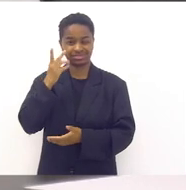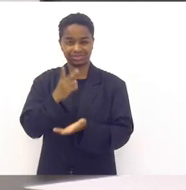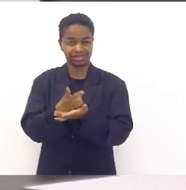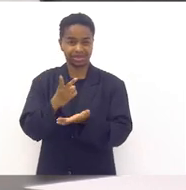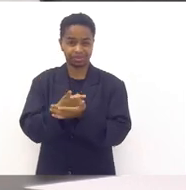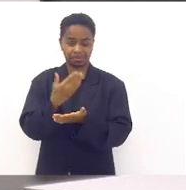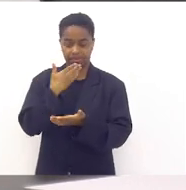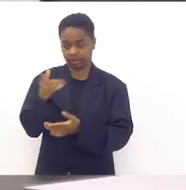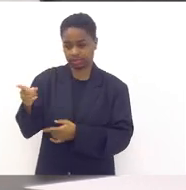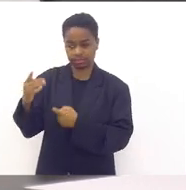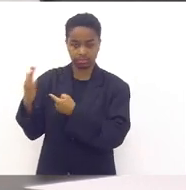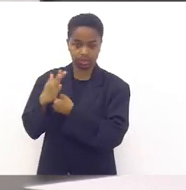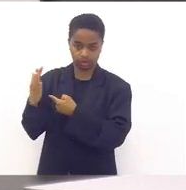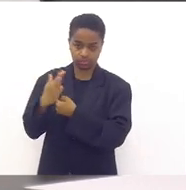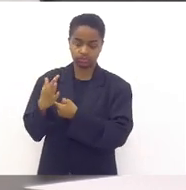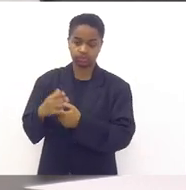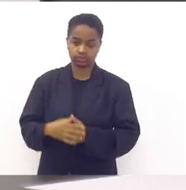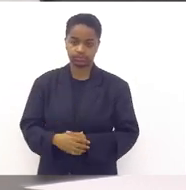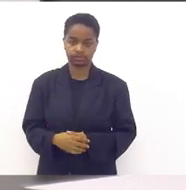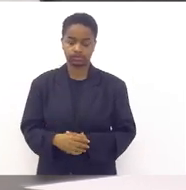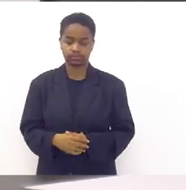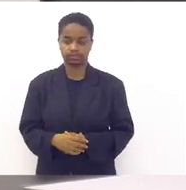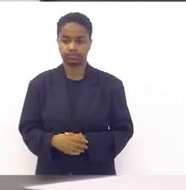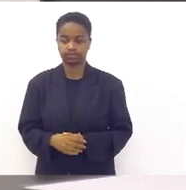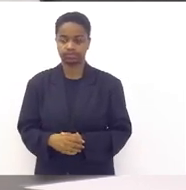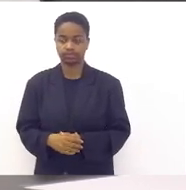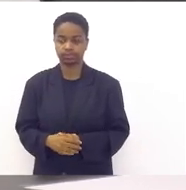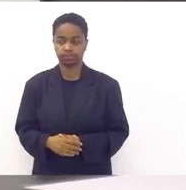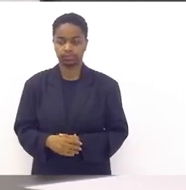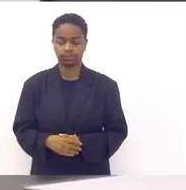deputado Luiz Paulo nesses momentos.